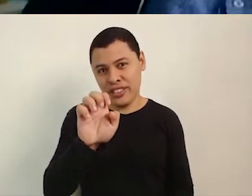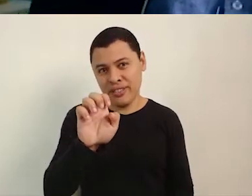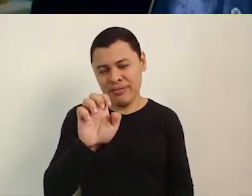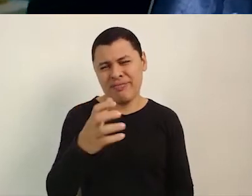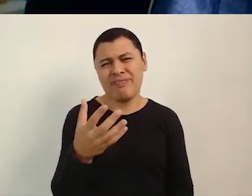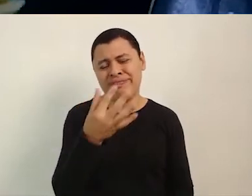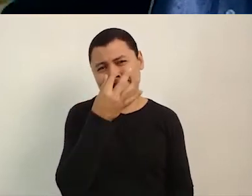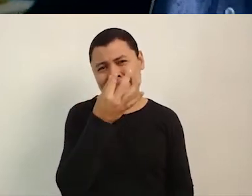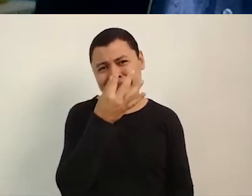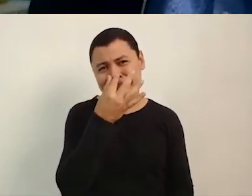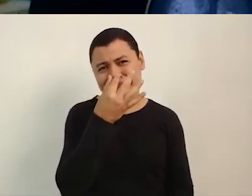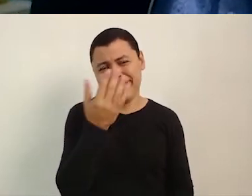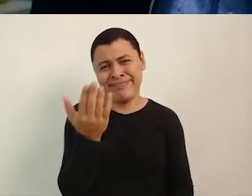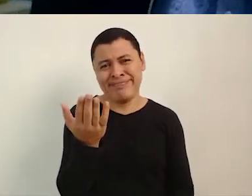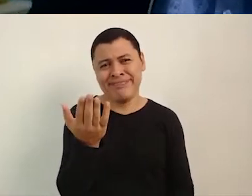tá?